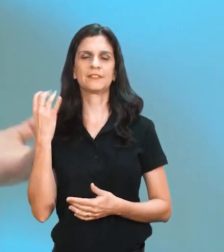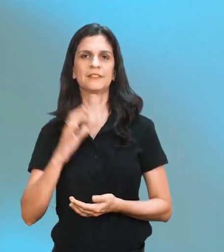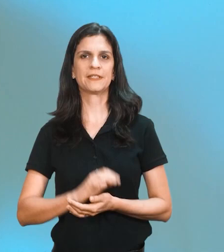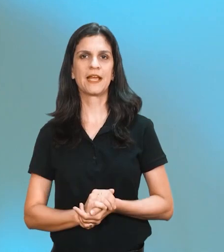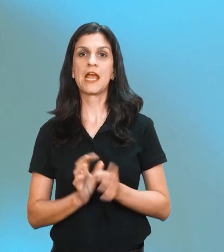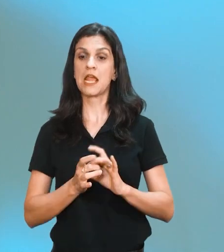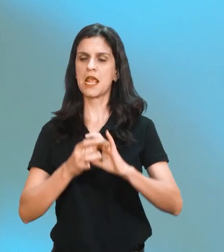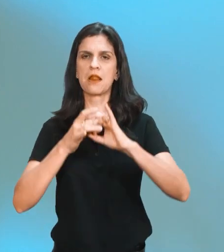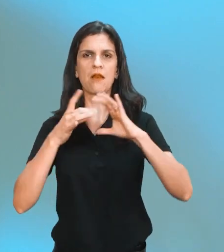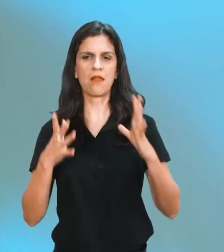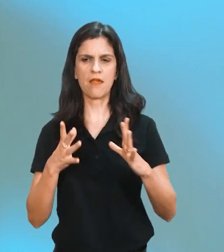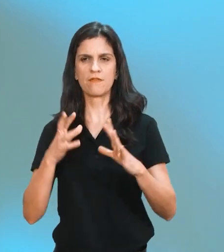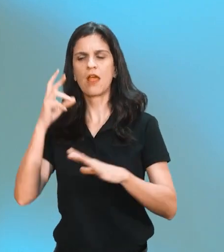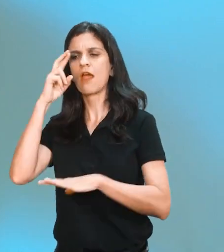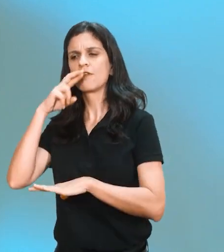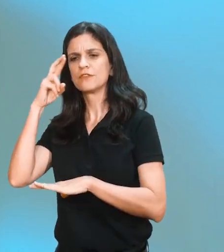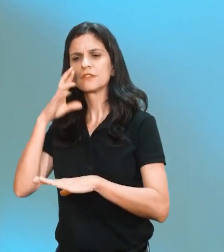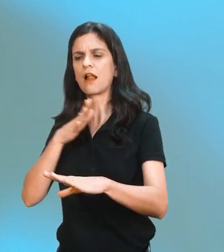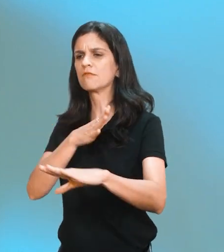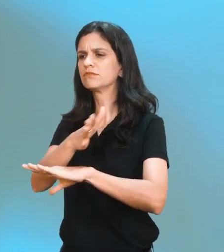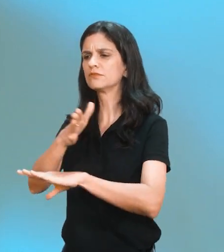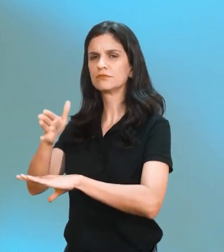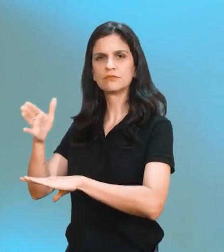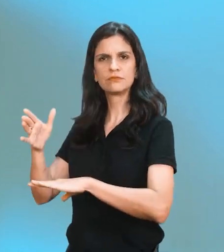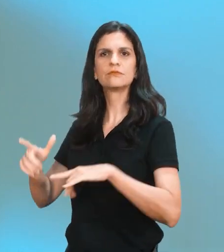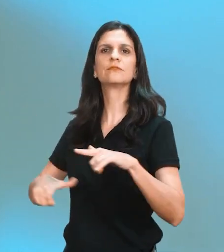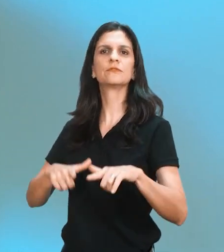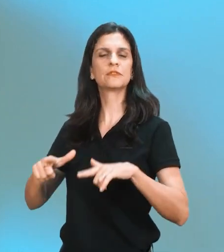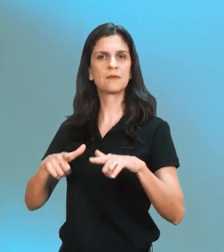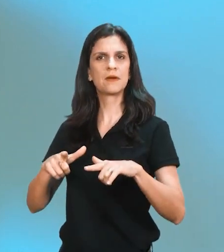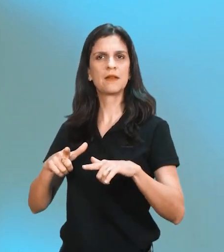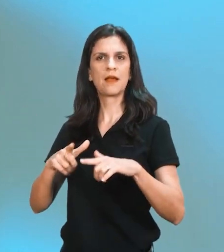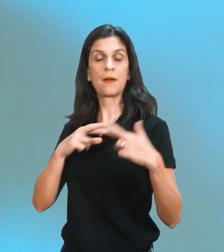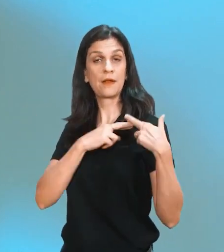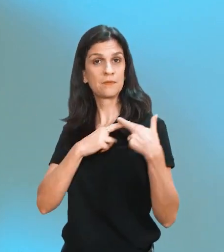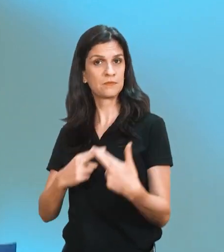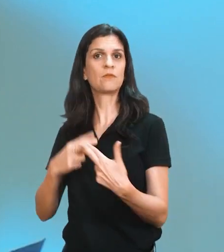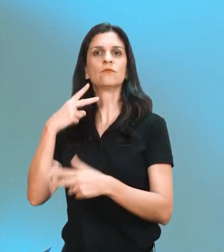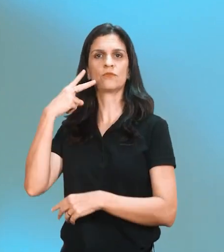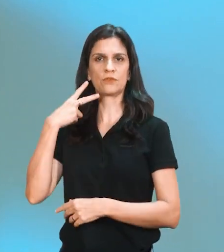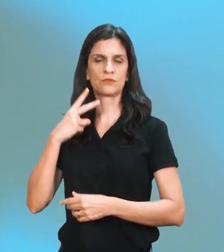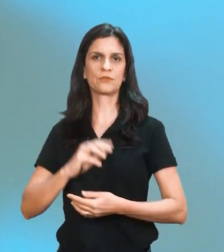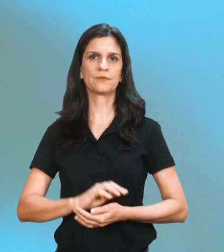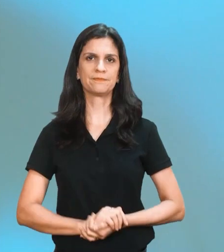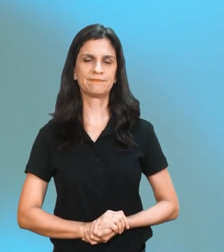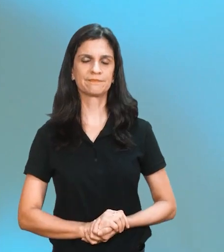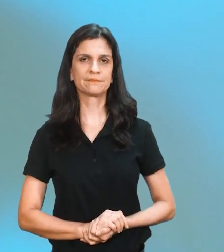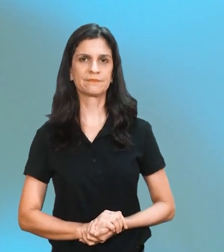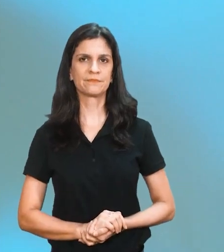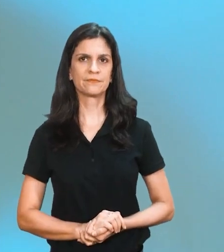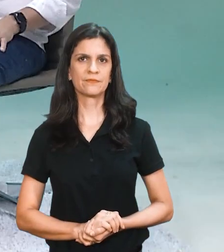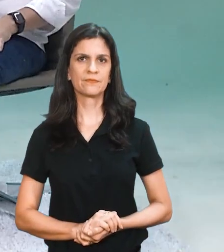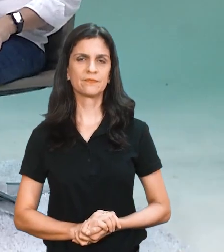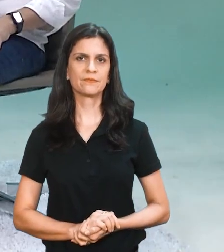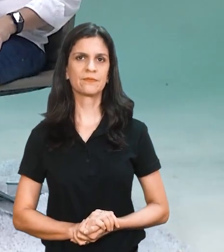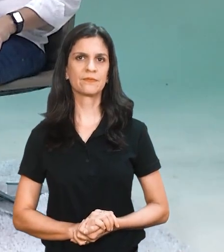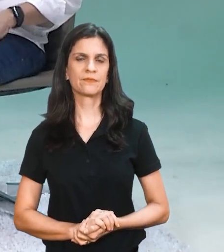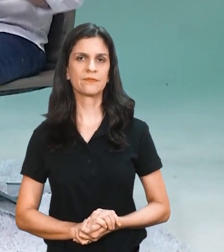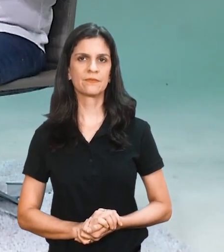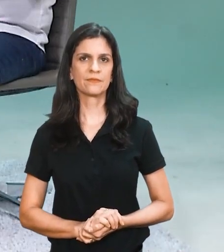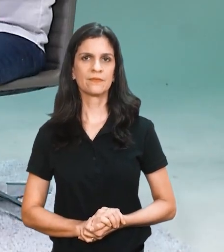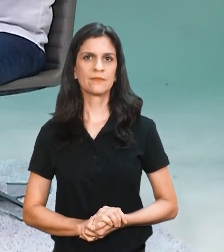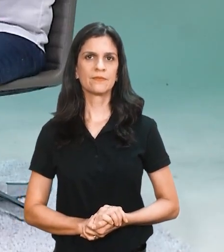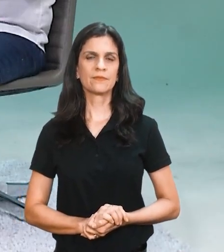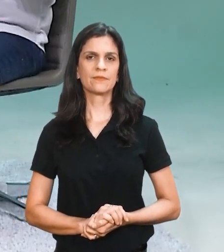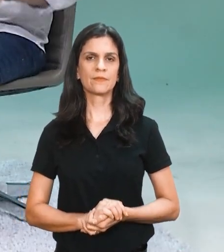autonomia de fiscalizar e poder trabalhar, né, como vereador. Em relação a essa questão